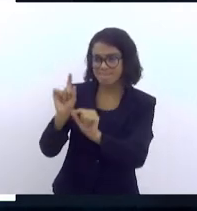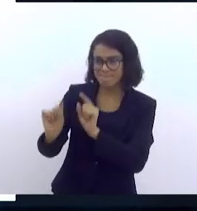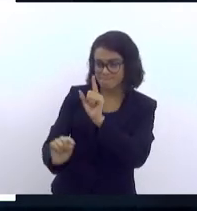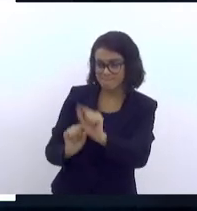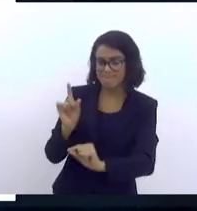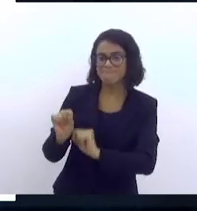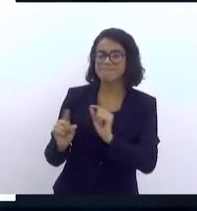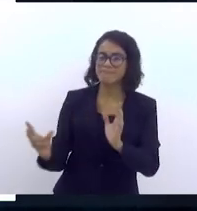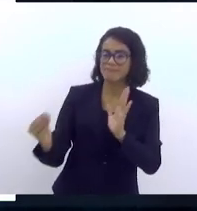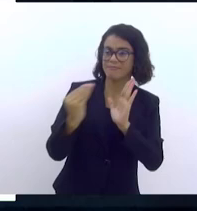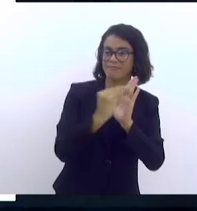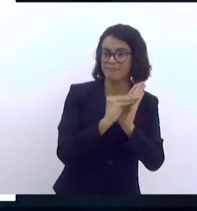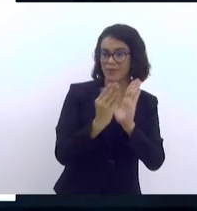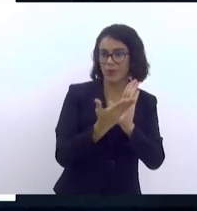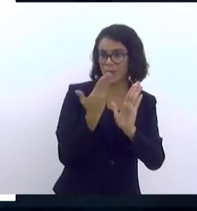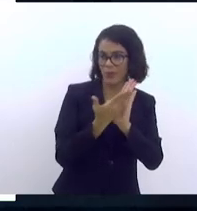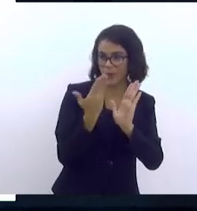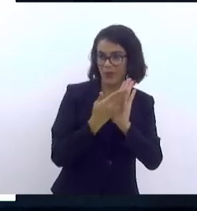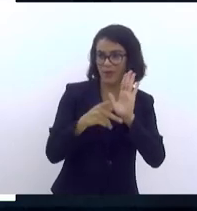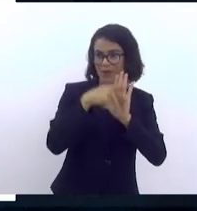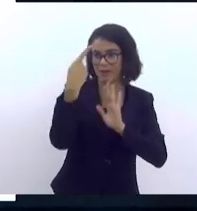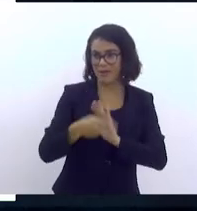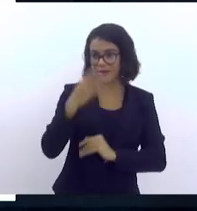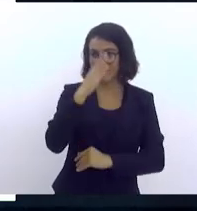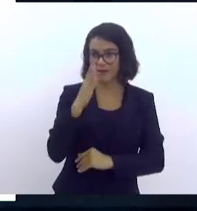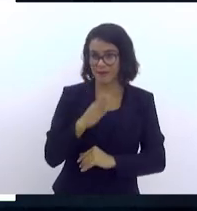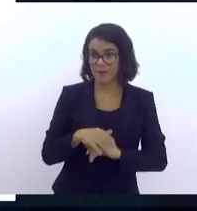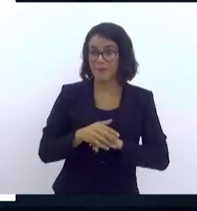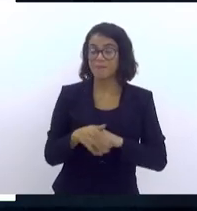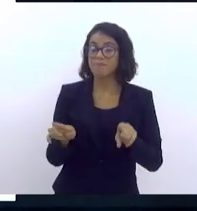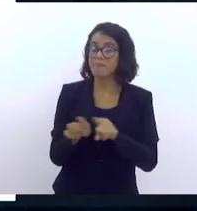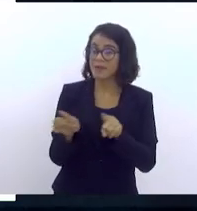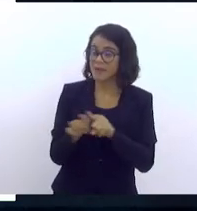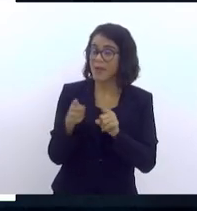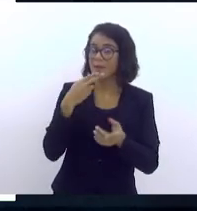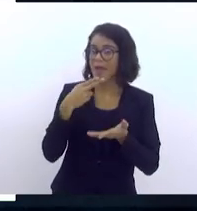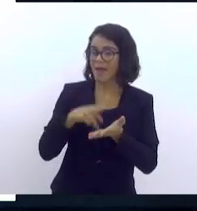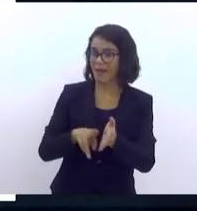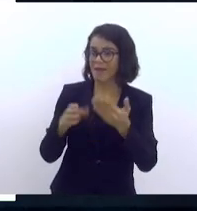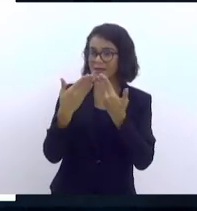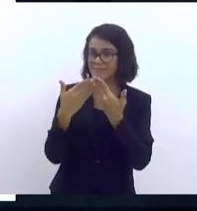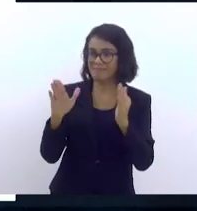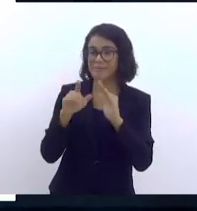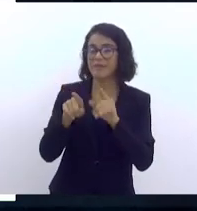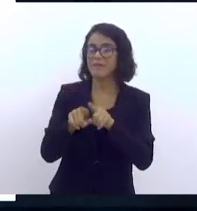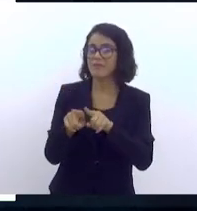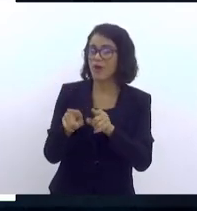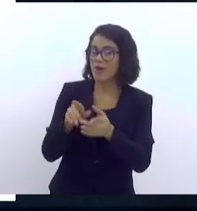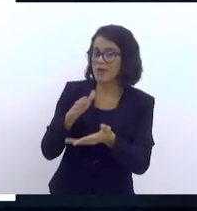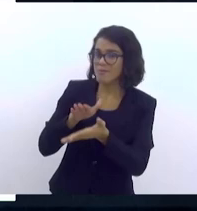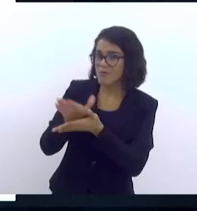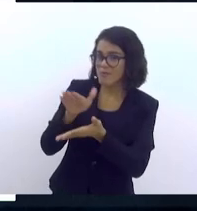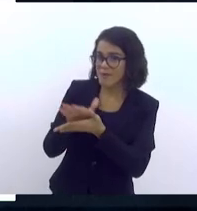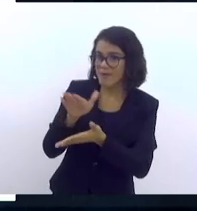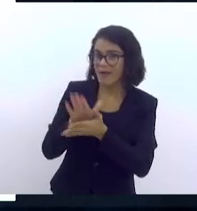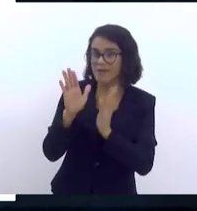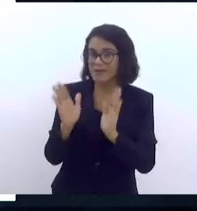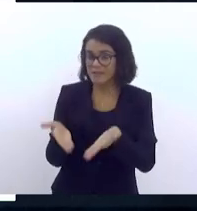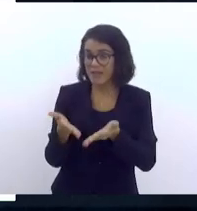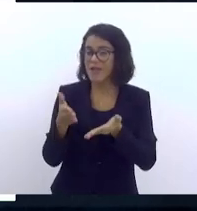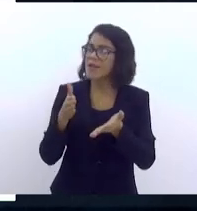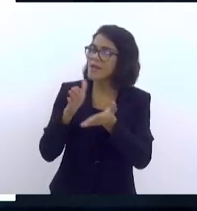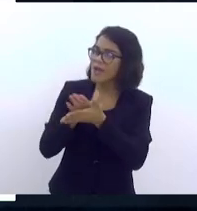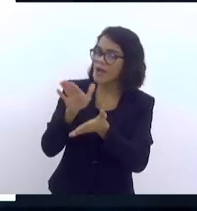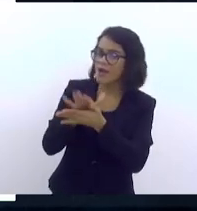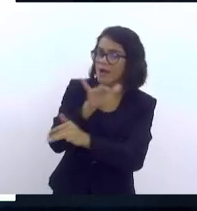no guia da campanha Nacional pelo direito à educação e também a carta aberta que foi publicada pela um time nesse ano e a